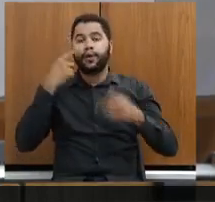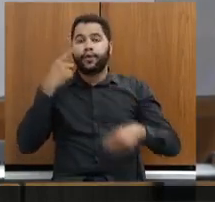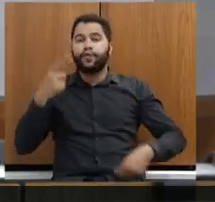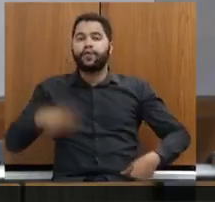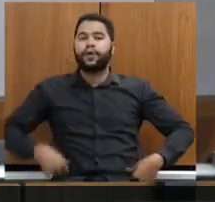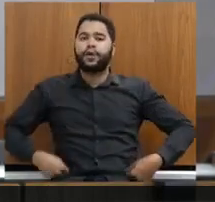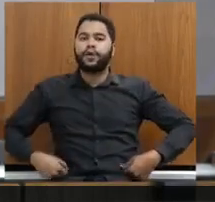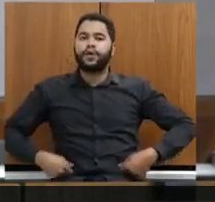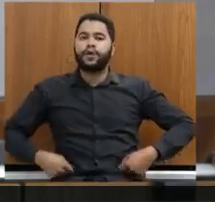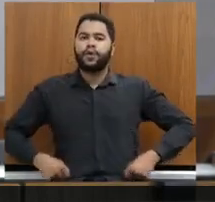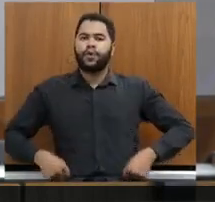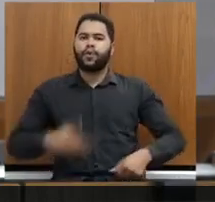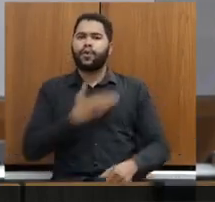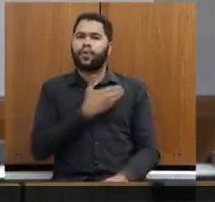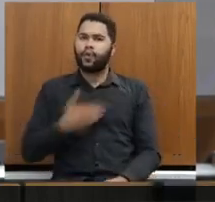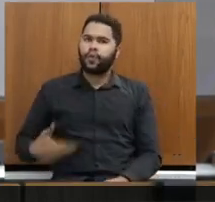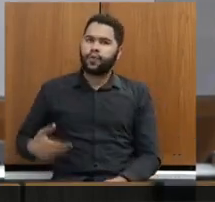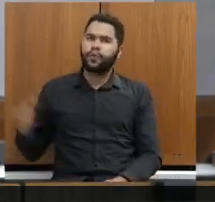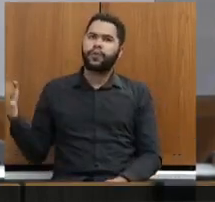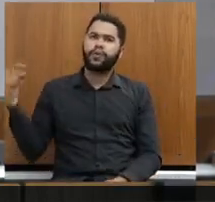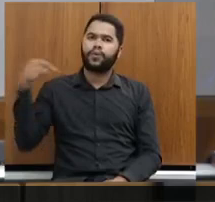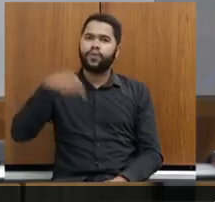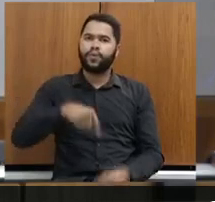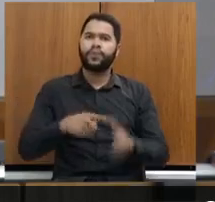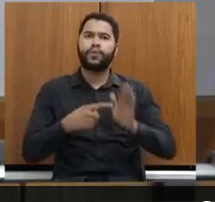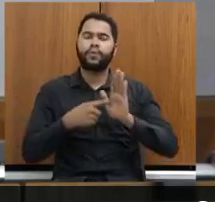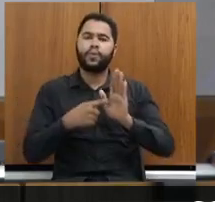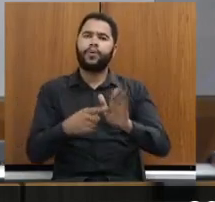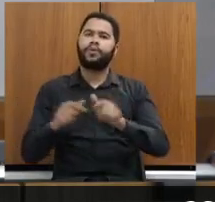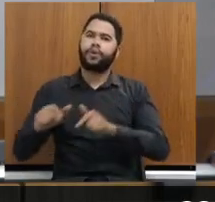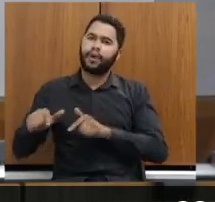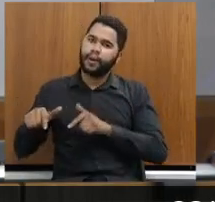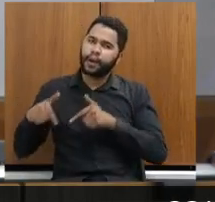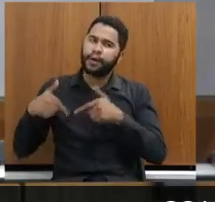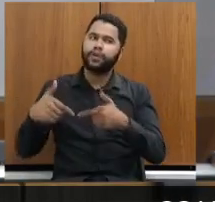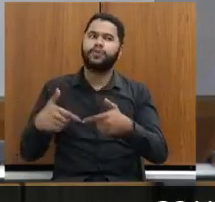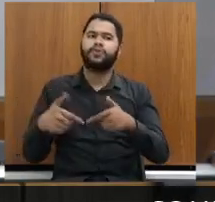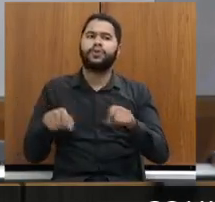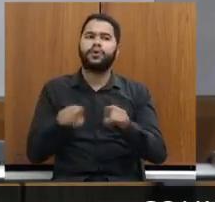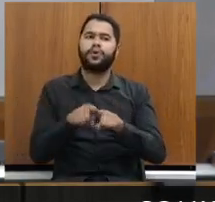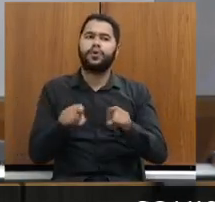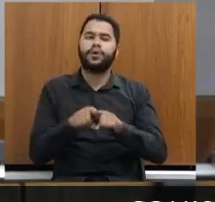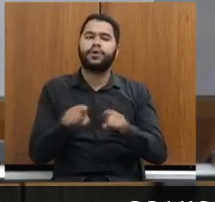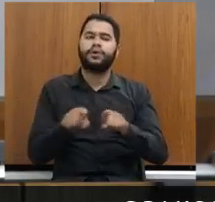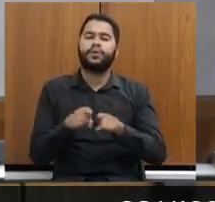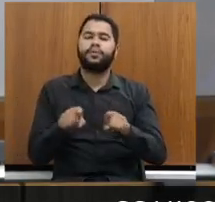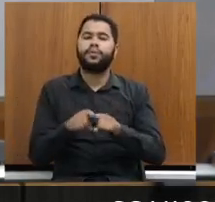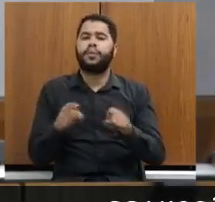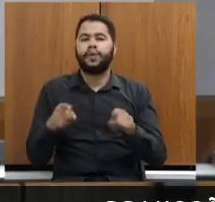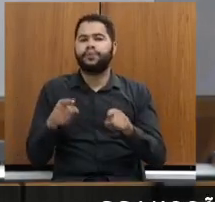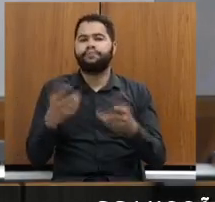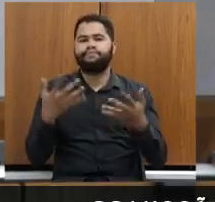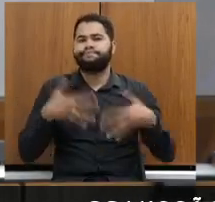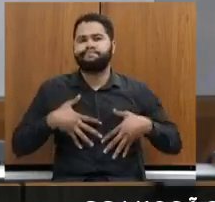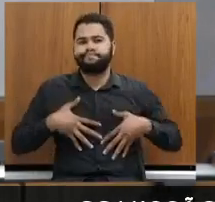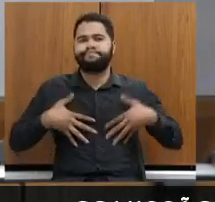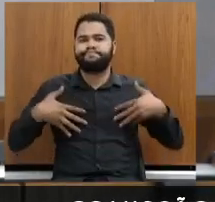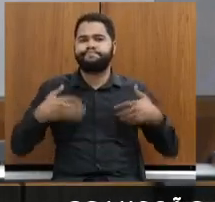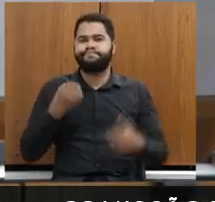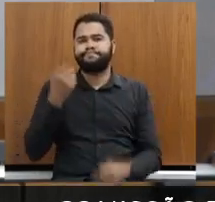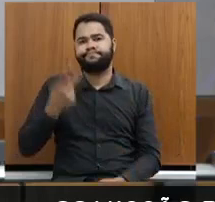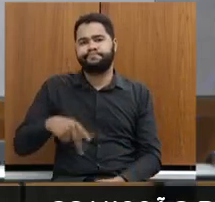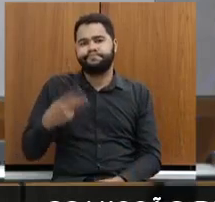o ver não faço questão de vir faz questão de demonstrar as suas ações de apresentar isso é muito gratificante para